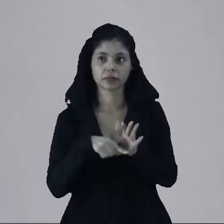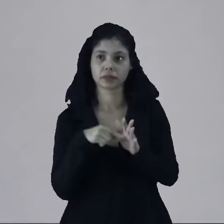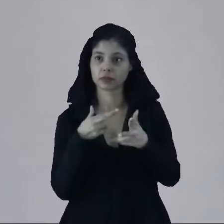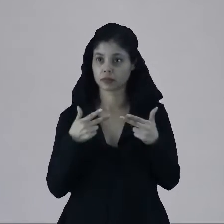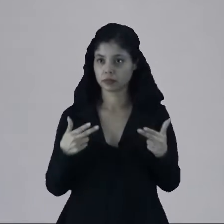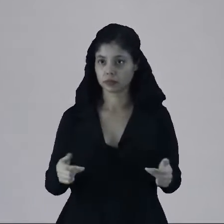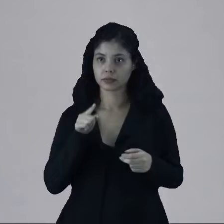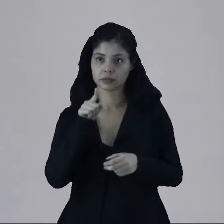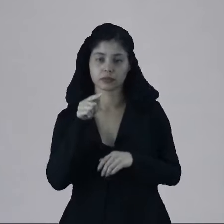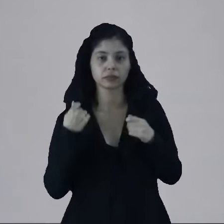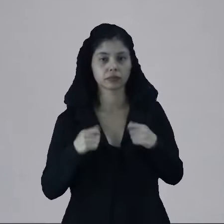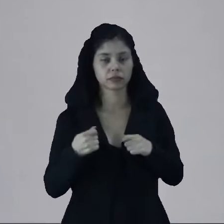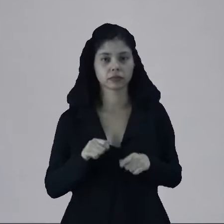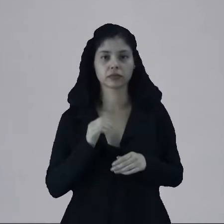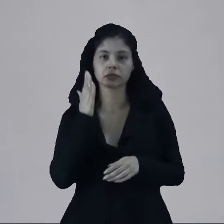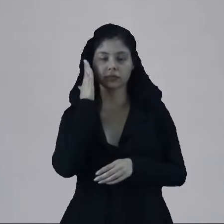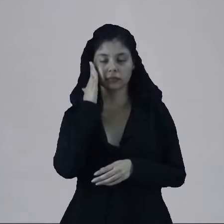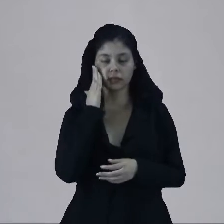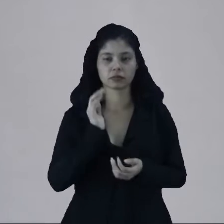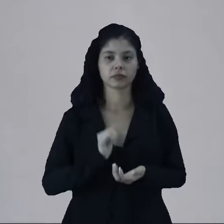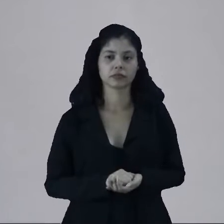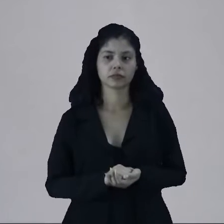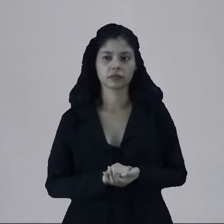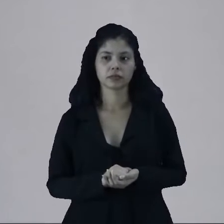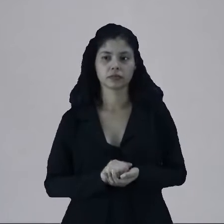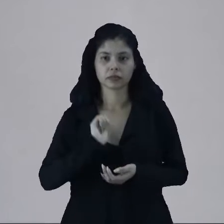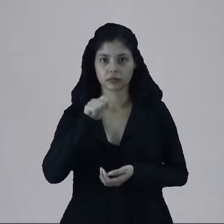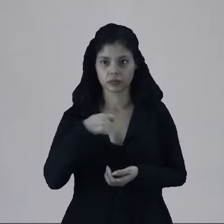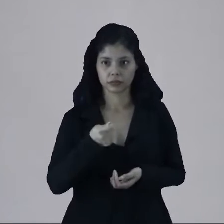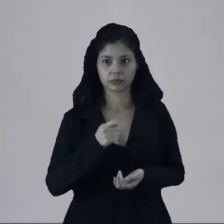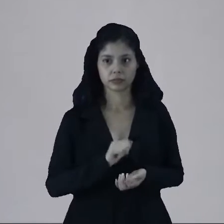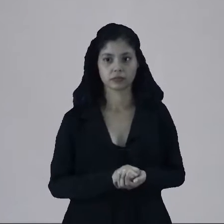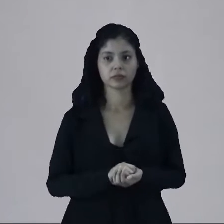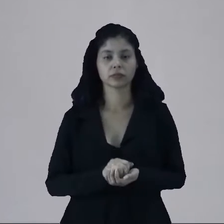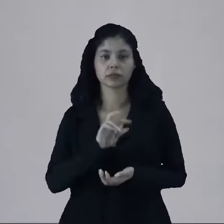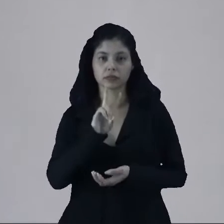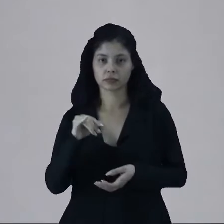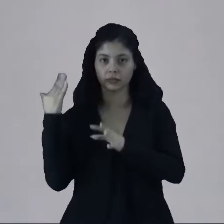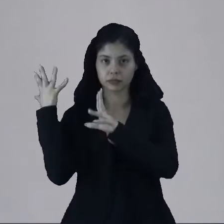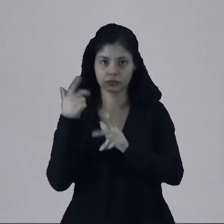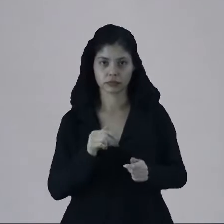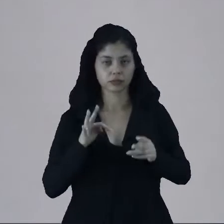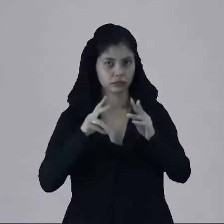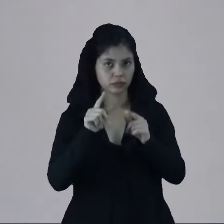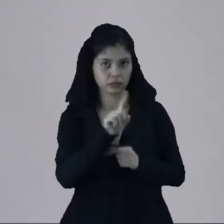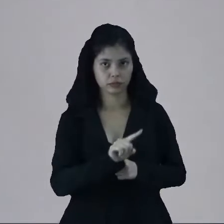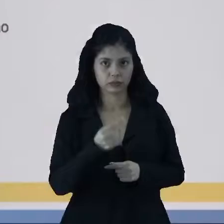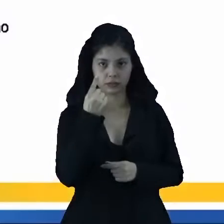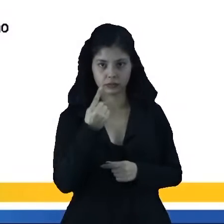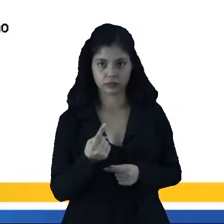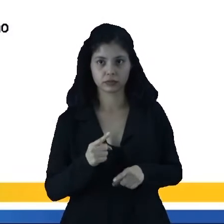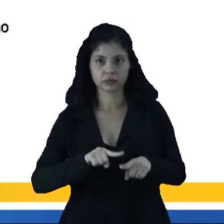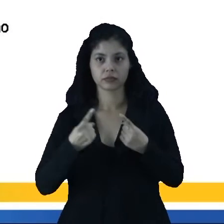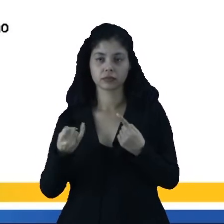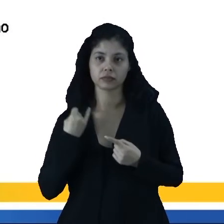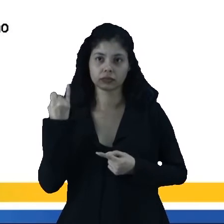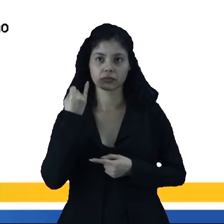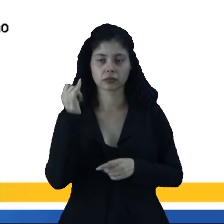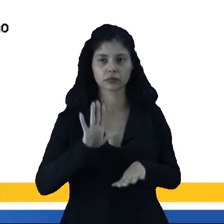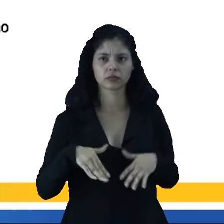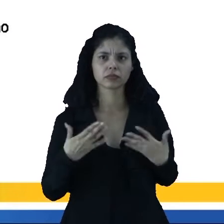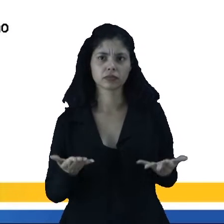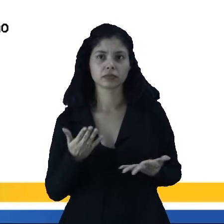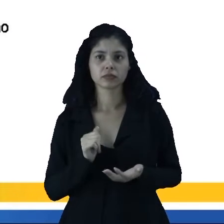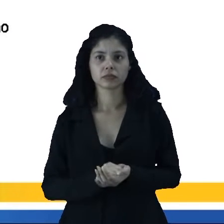primeira coisa que você precisa entender do heredograma, os símbolos, tá? Então, a gente vai revisar não todos, um por um aqui, mas os principais quais são